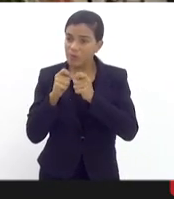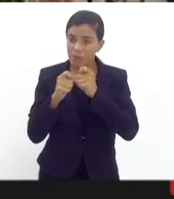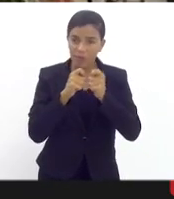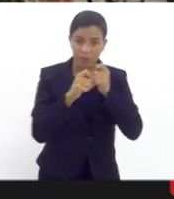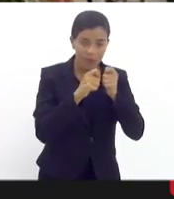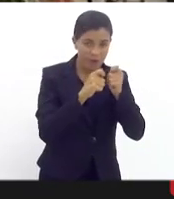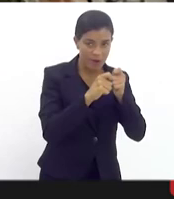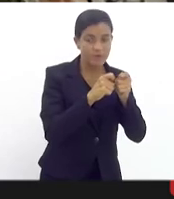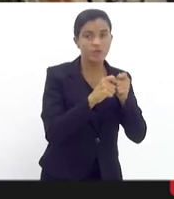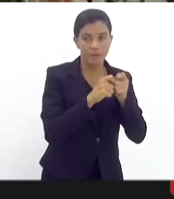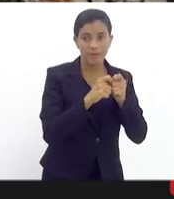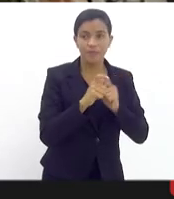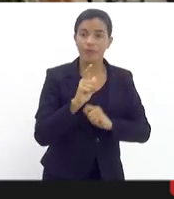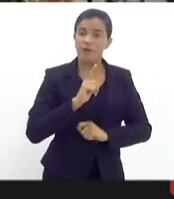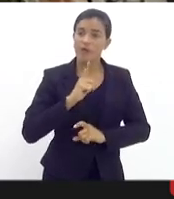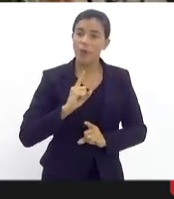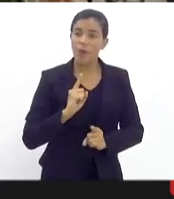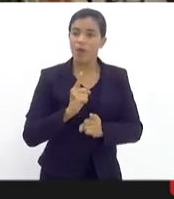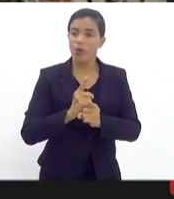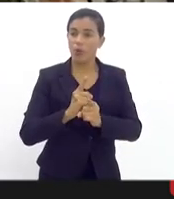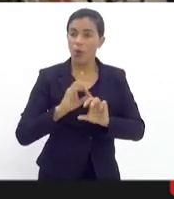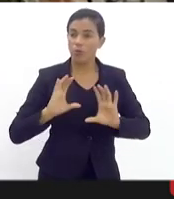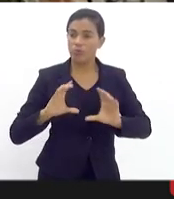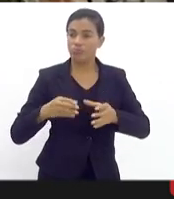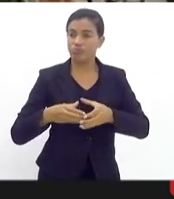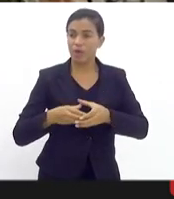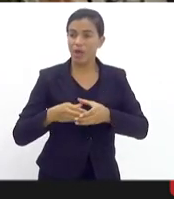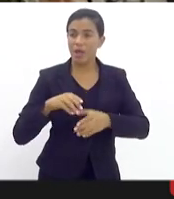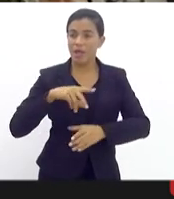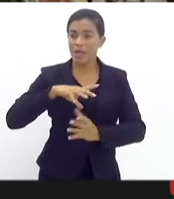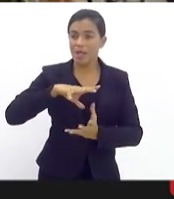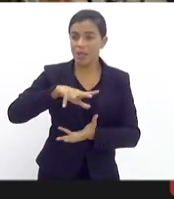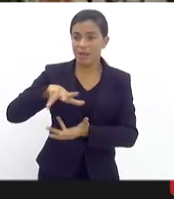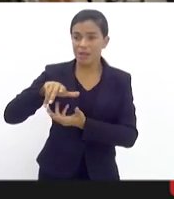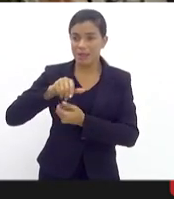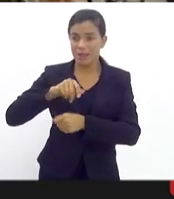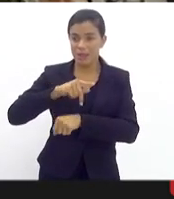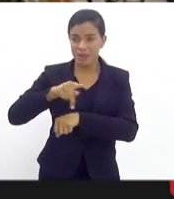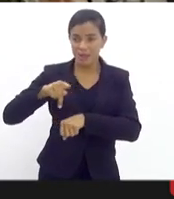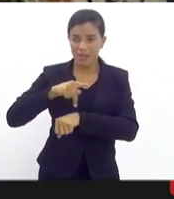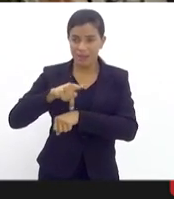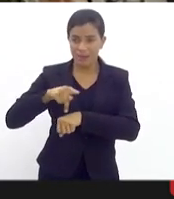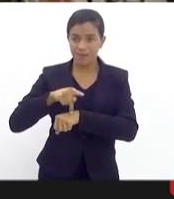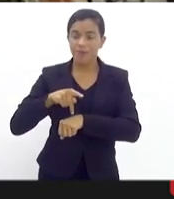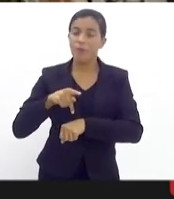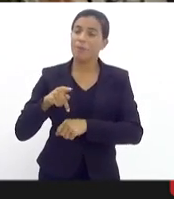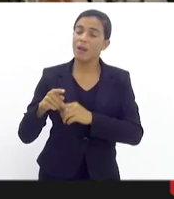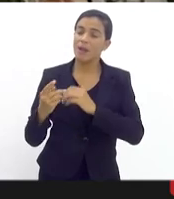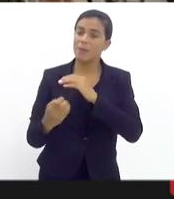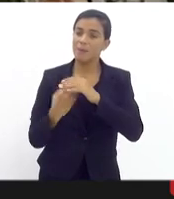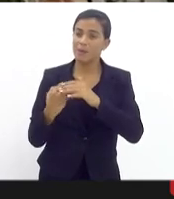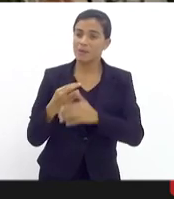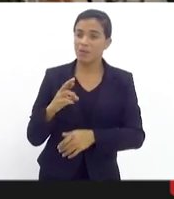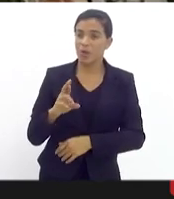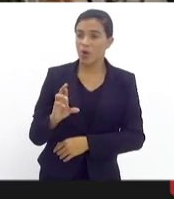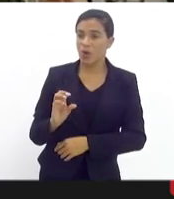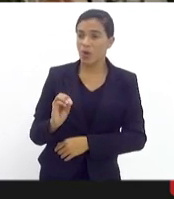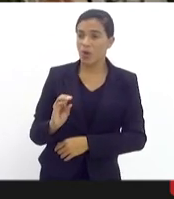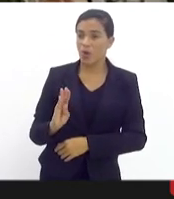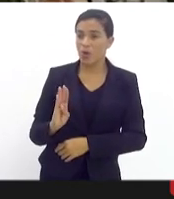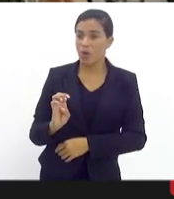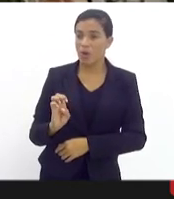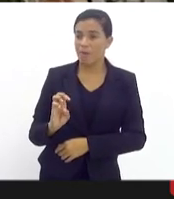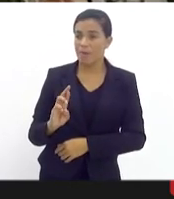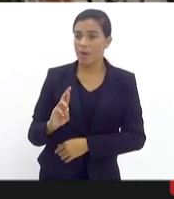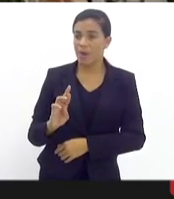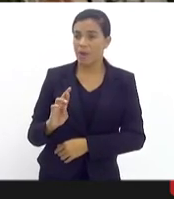virão, haverá um encontro internacional promovido pela Fundação Roberto Marinho, os maiores especialistas